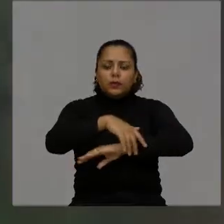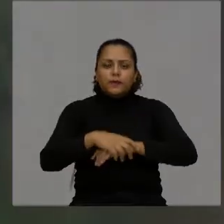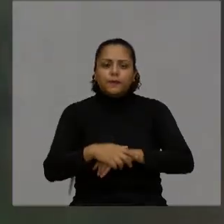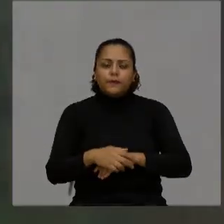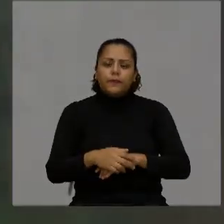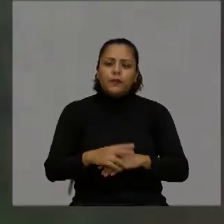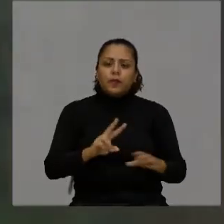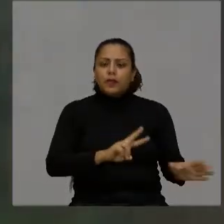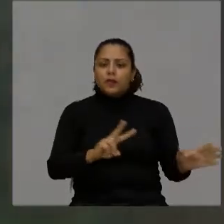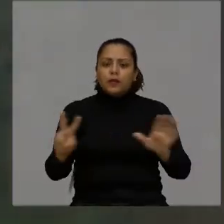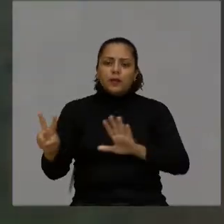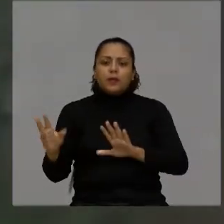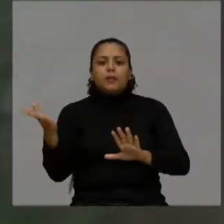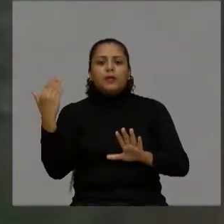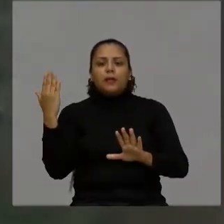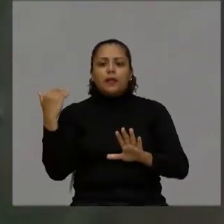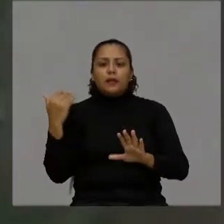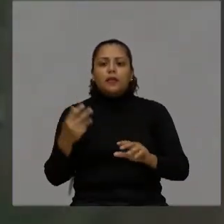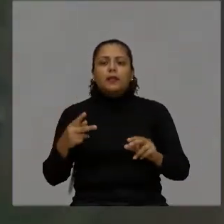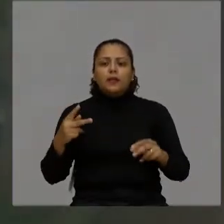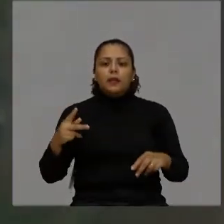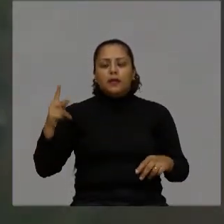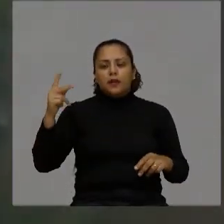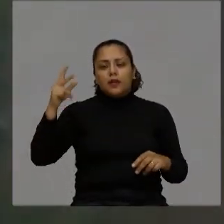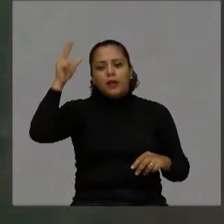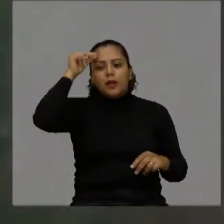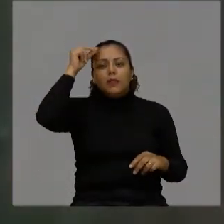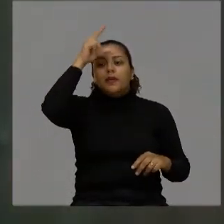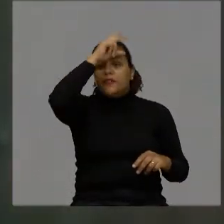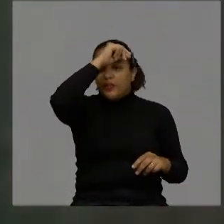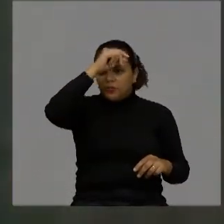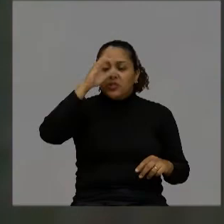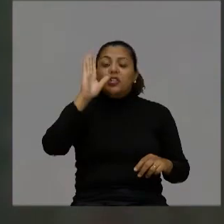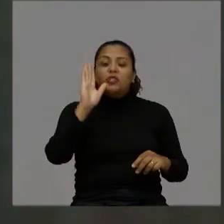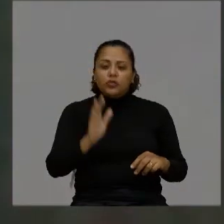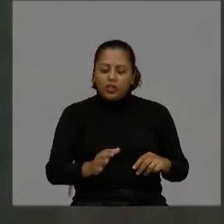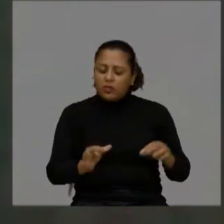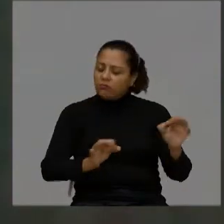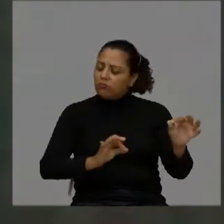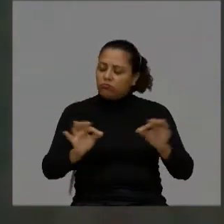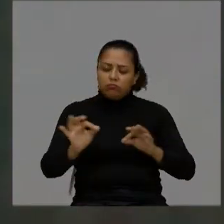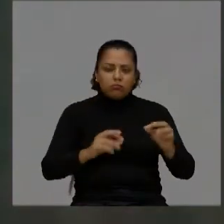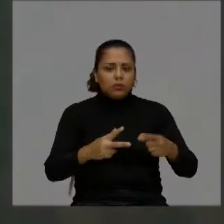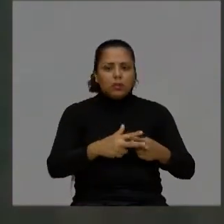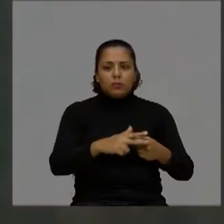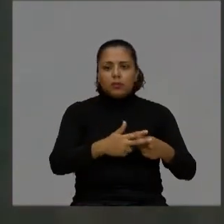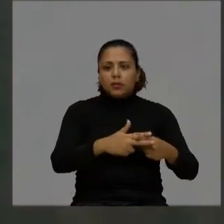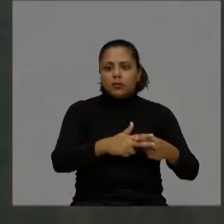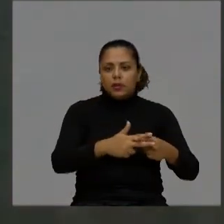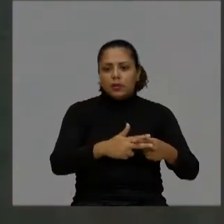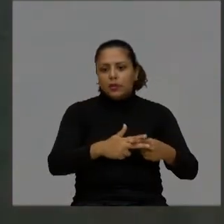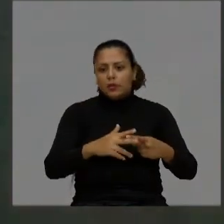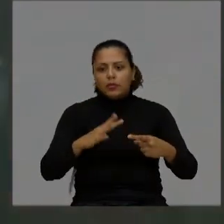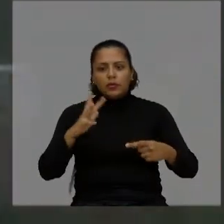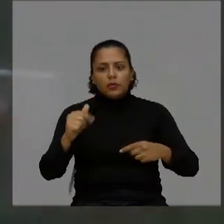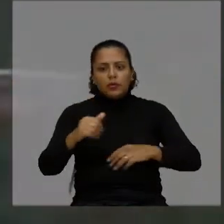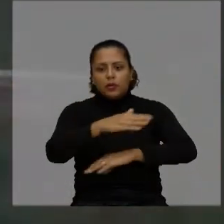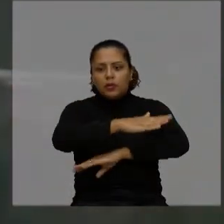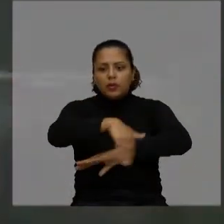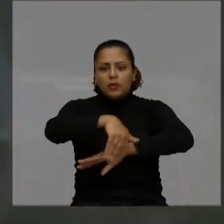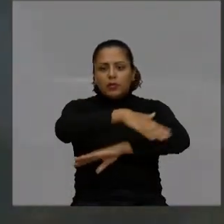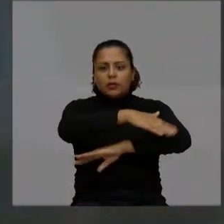semana passada, a Prefeitura está no Boqueirinha 2 fazendo a manutenção em todas as ruas. Bom, pessoal, e